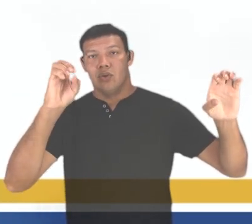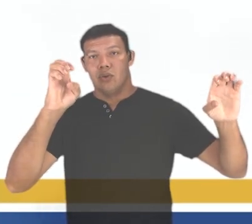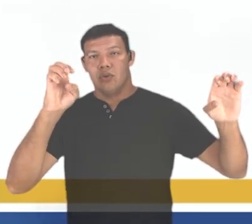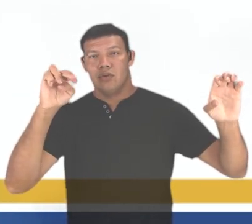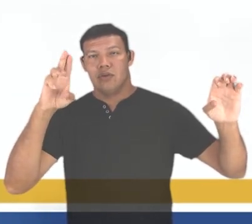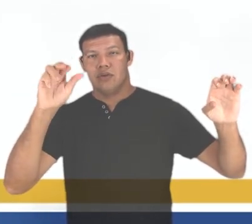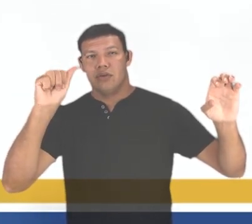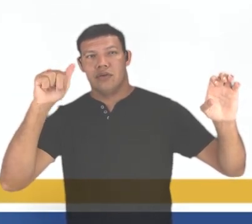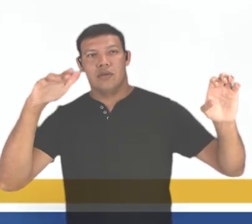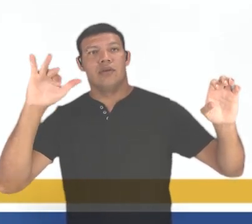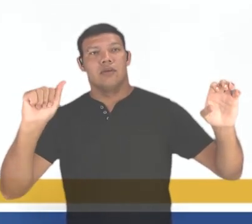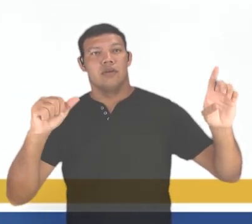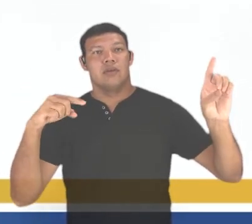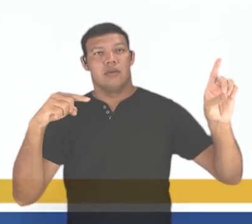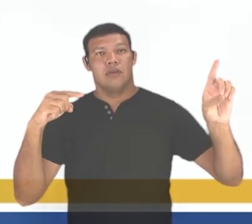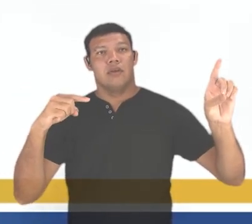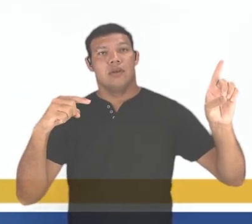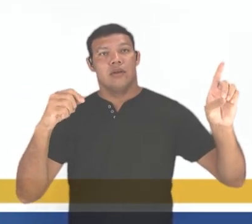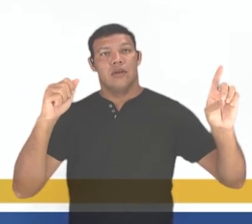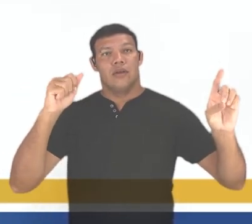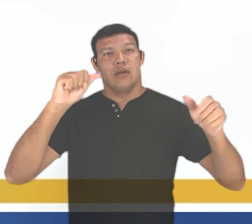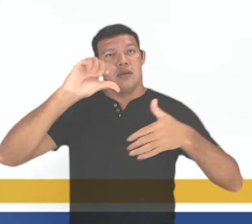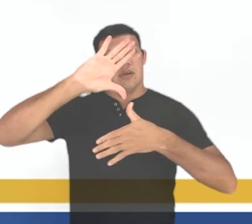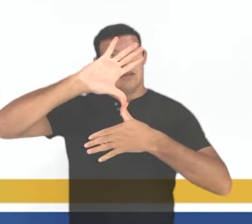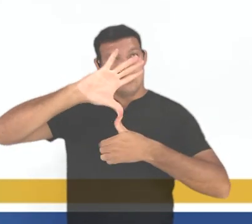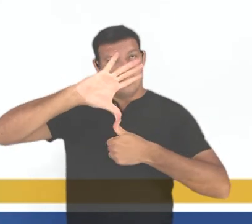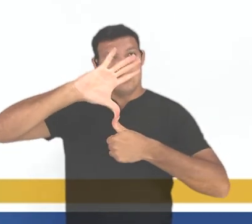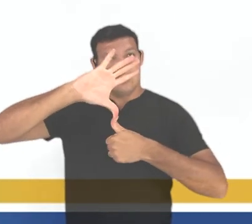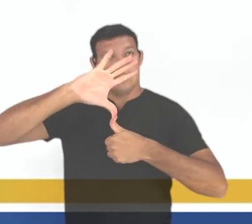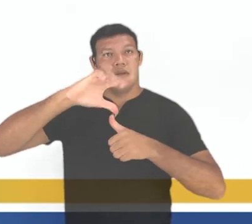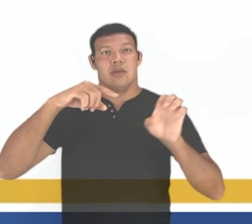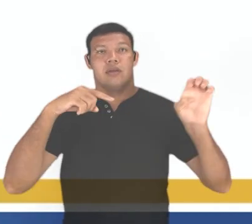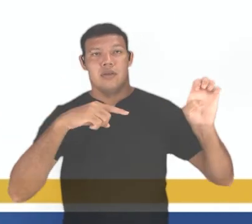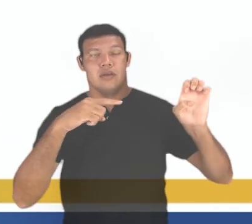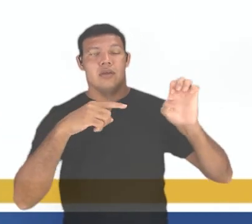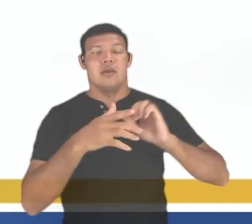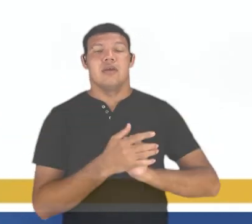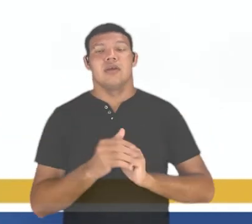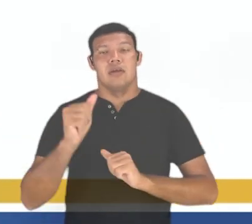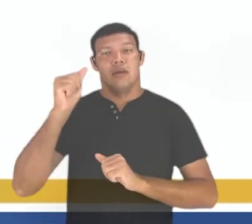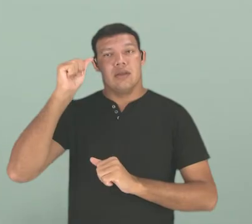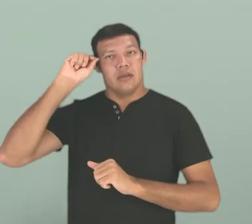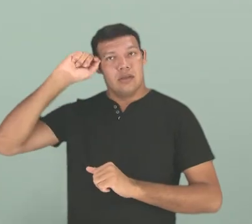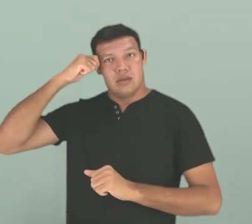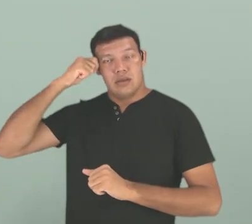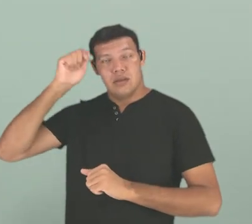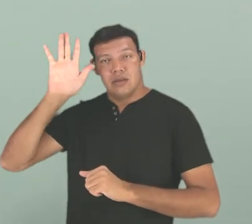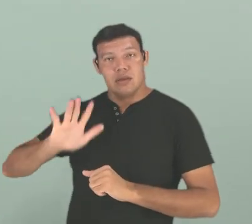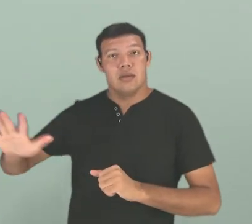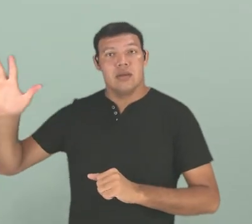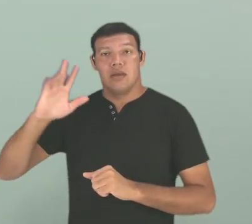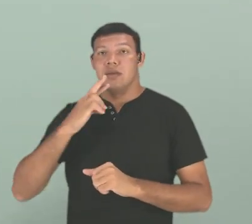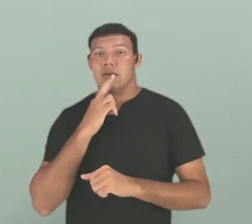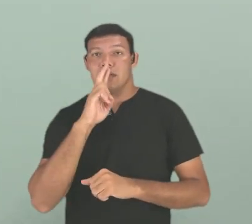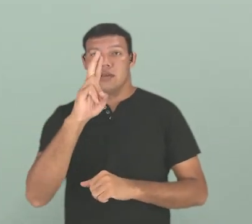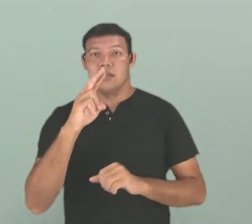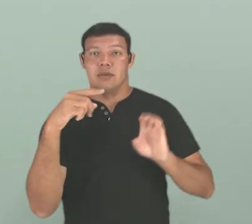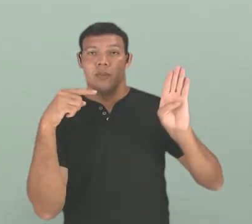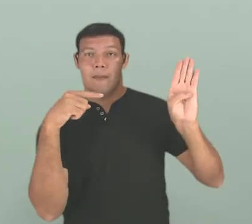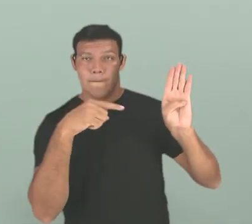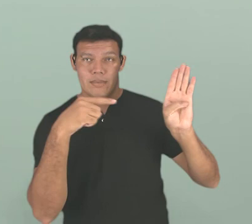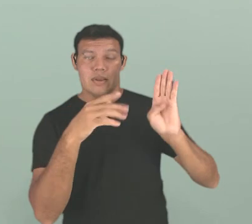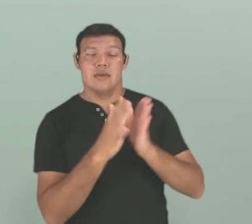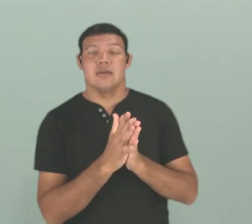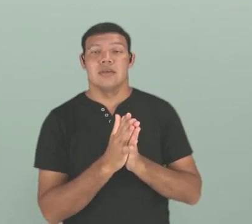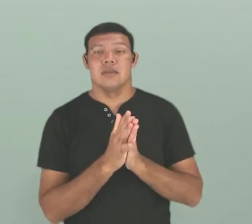nós aprendemos que é o continente asiático, que é porque é lá que está a China, né? Gente, sinceramente, eu espero que vocês tenham conseguido compreender